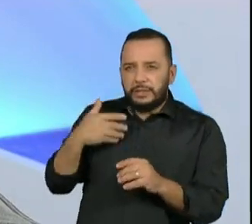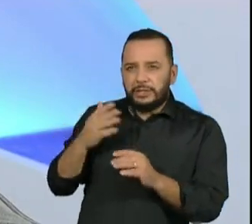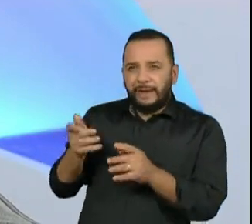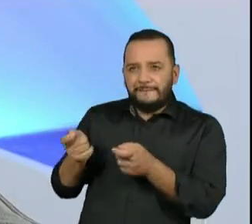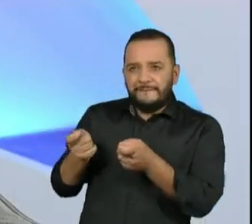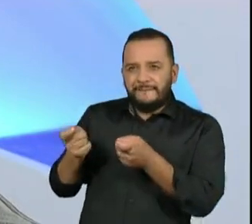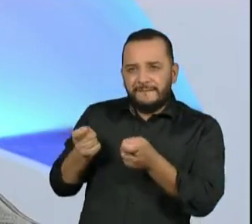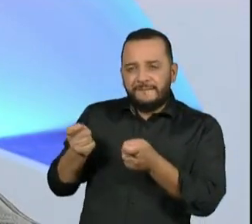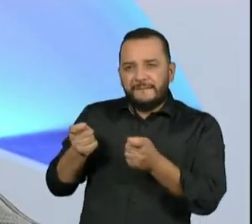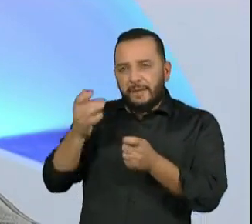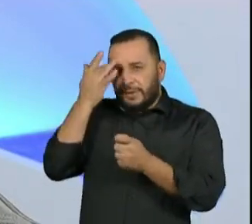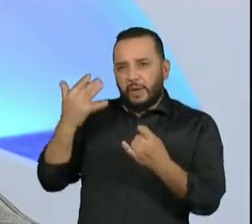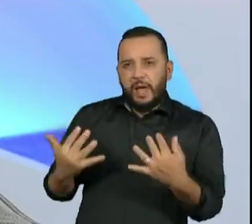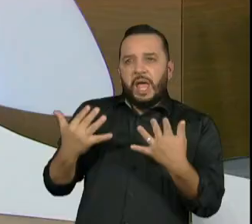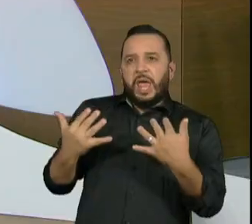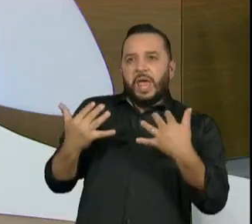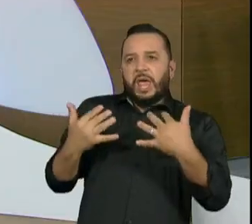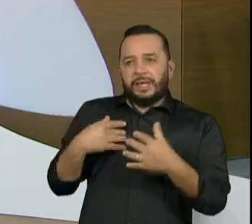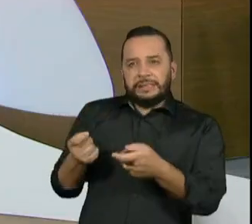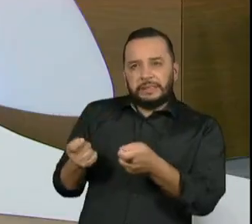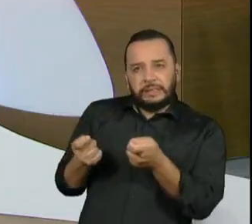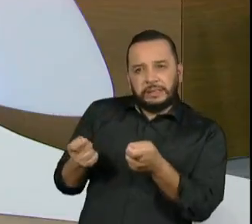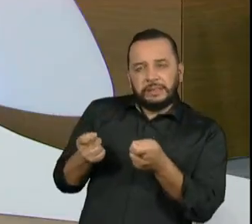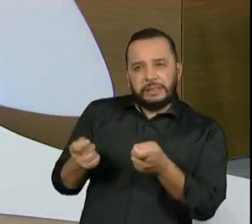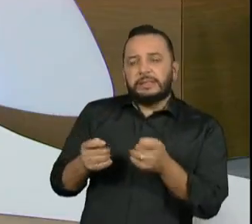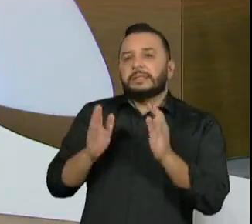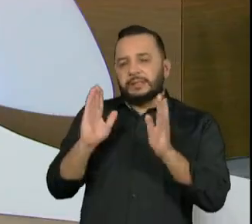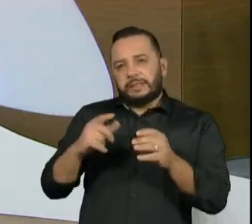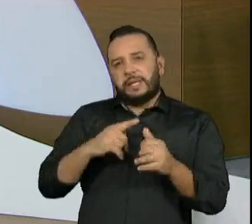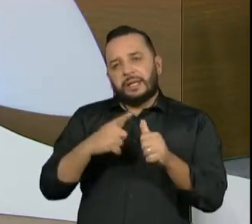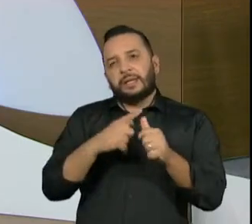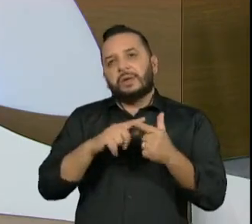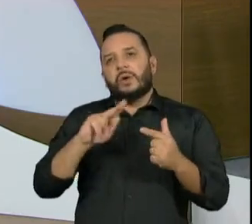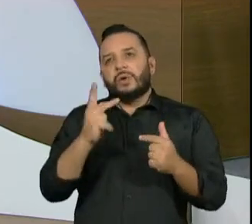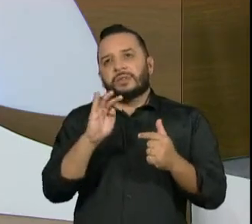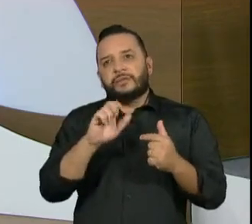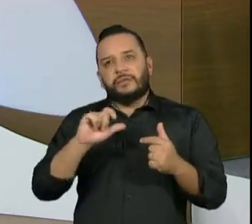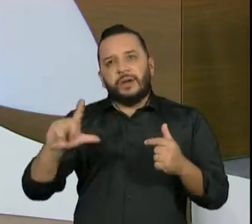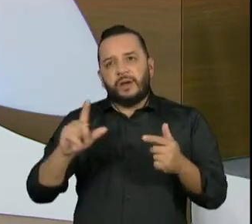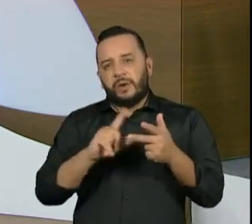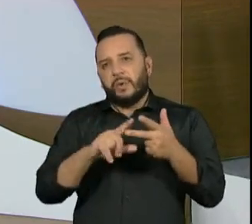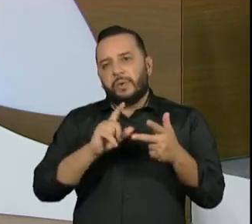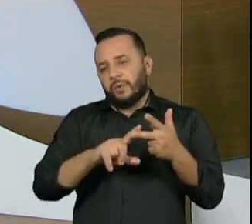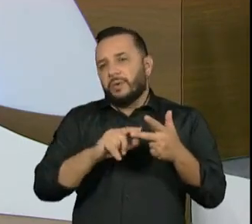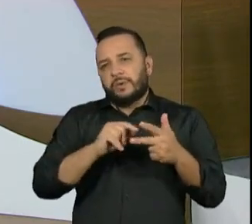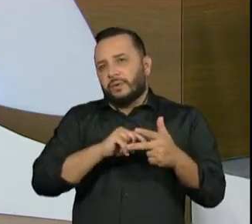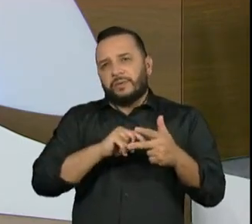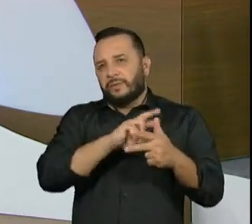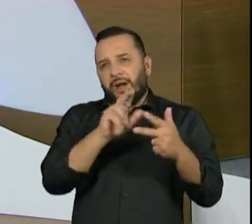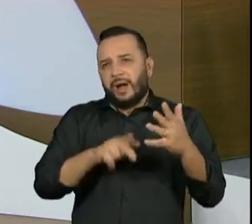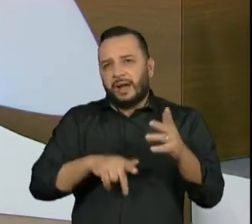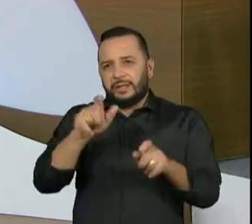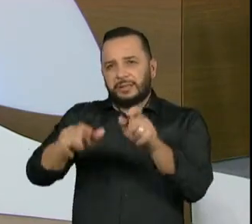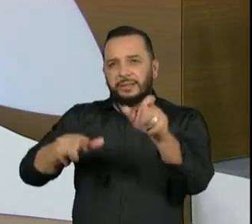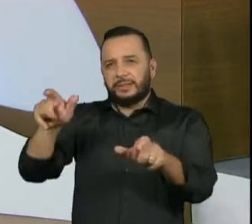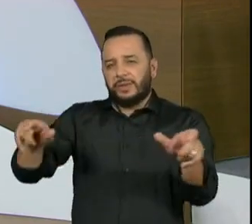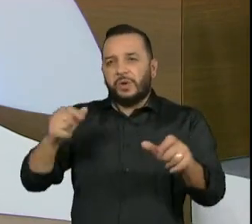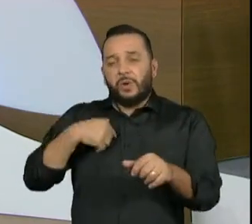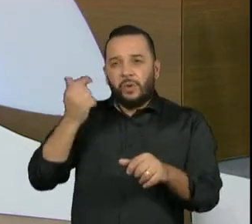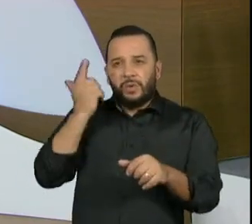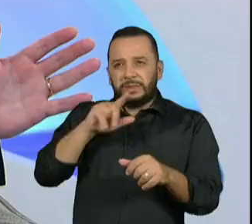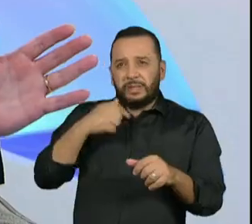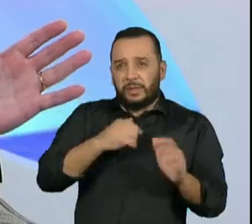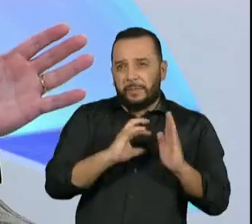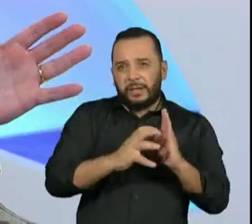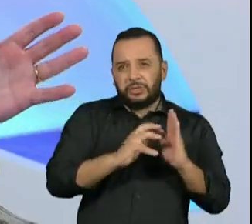moderada. Sempre foi assim. O caso do Roosevelt, ele conseguiu fazer isso, o Reagan conseguiu fazer isso. Pela primeira vez o que aconteceu nos Estados